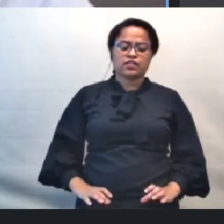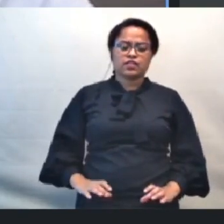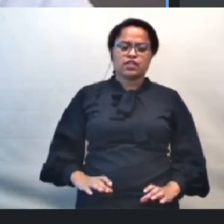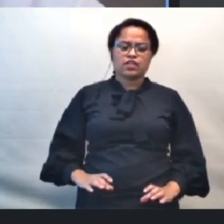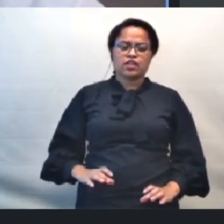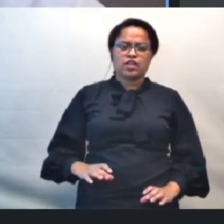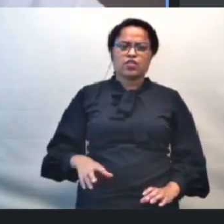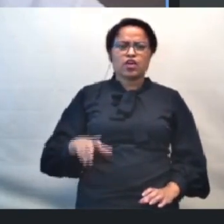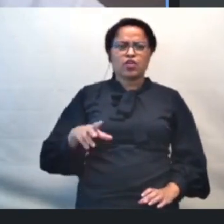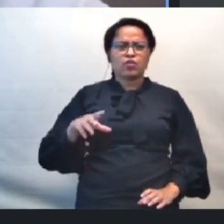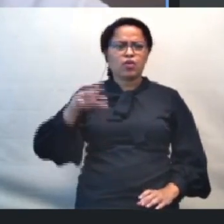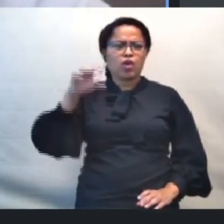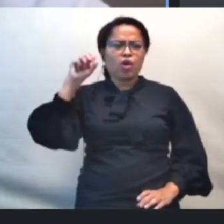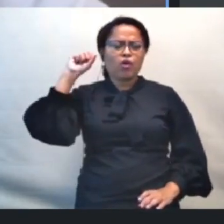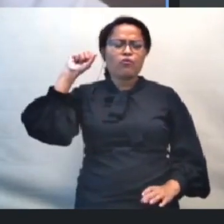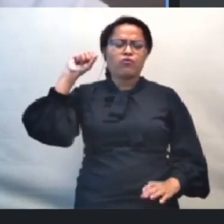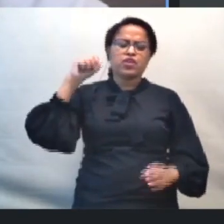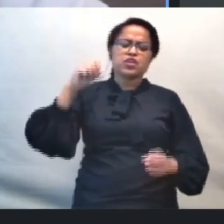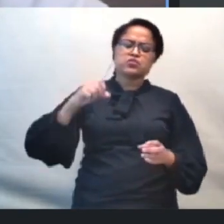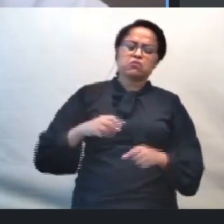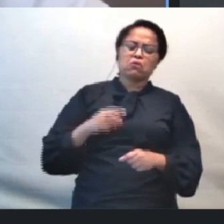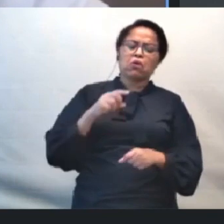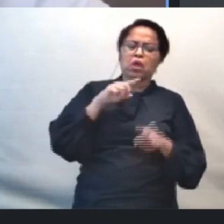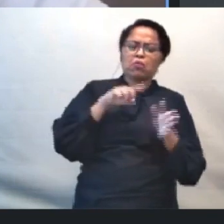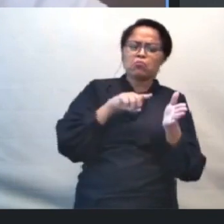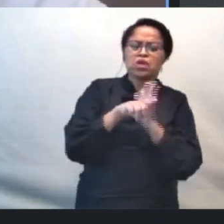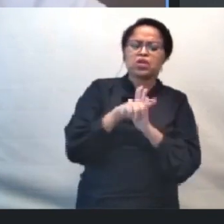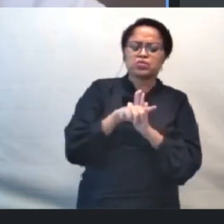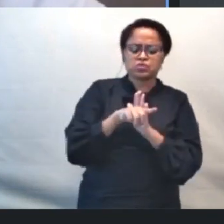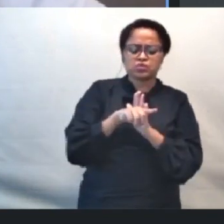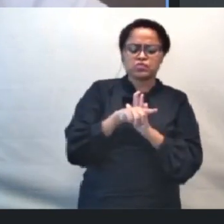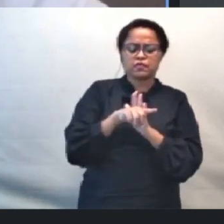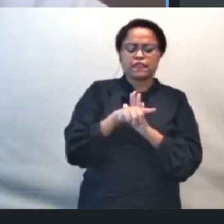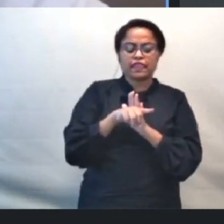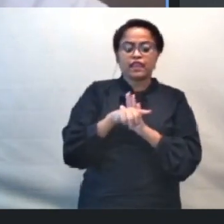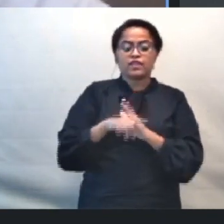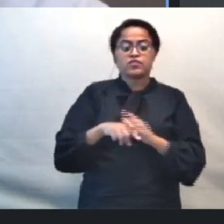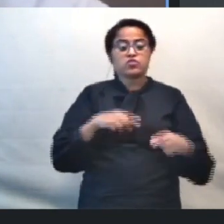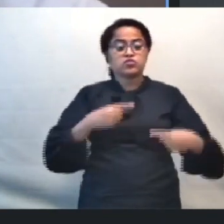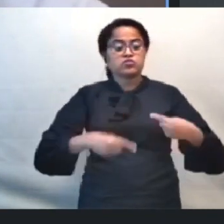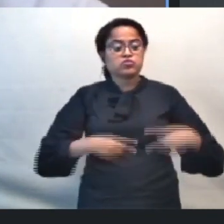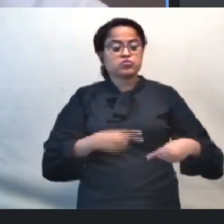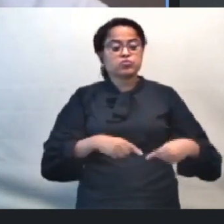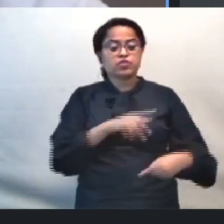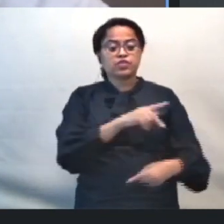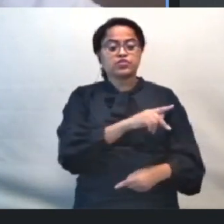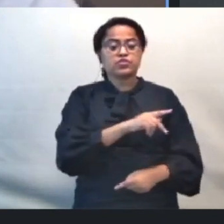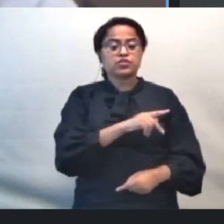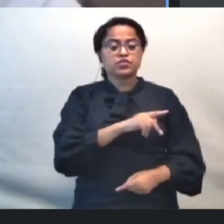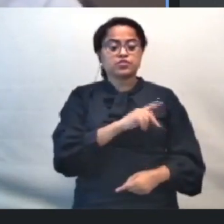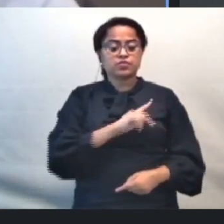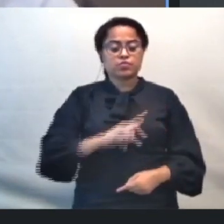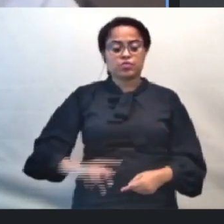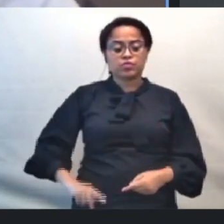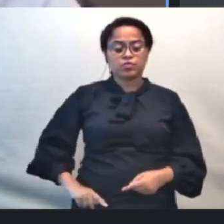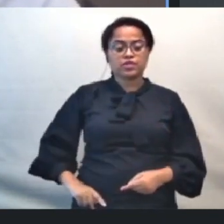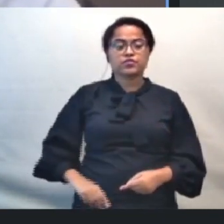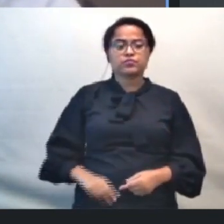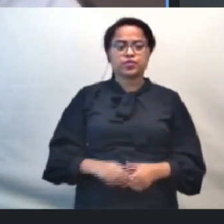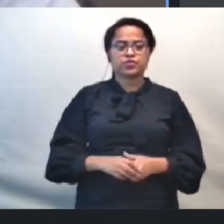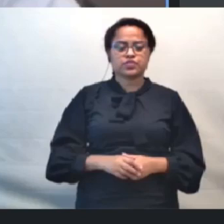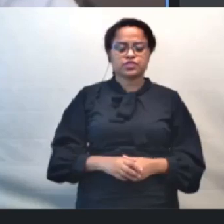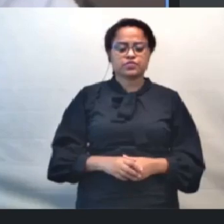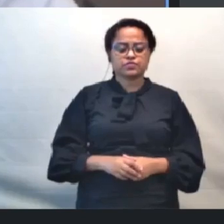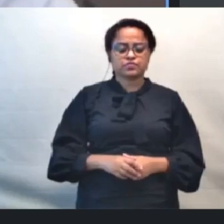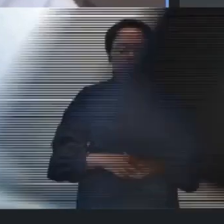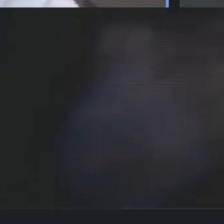é em relação a alguma coisa específica dentro do rol de políticas públicas que nós temos hoje na área da cidadania, ou você quer uma explicação